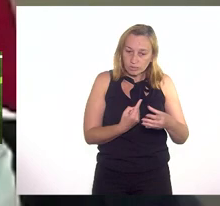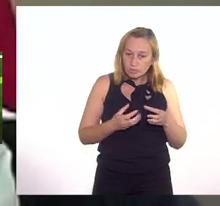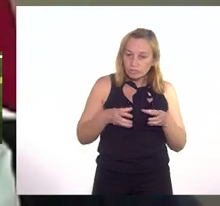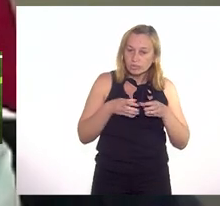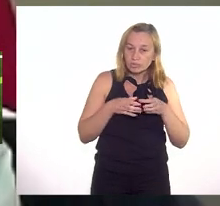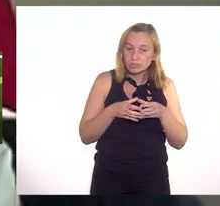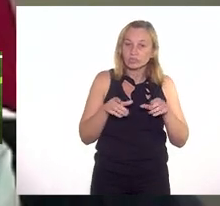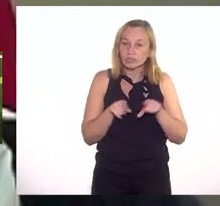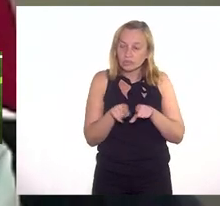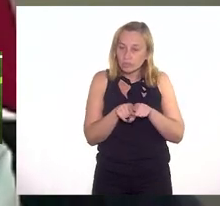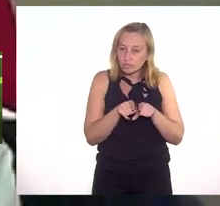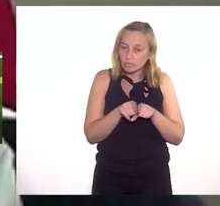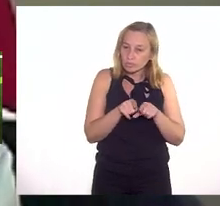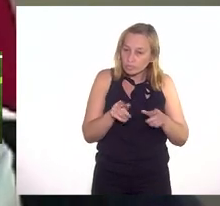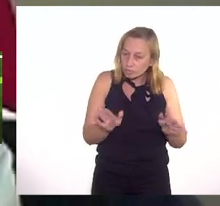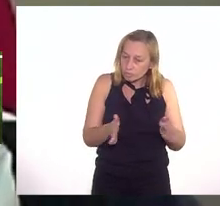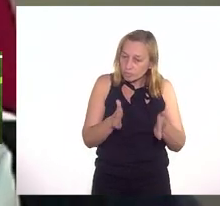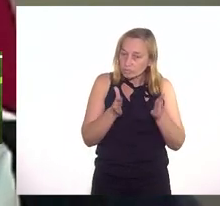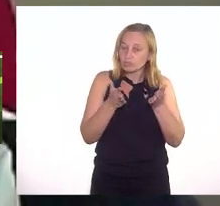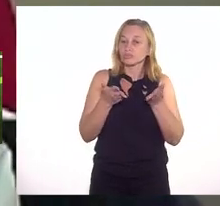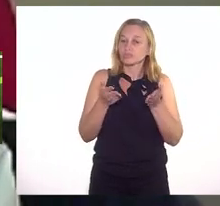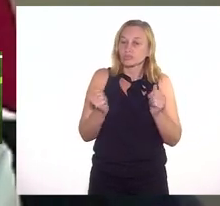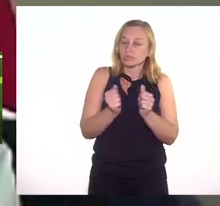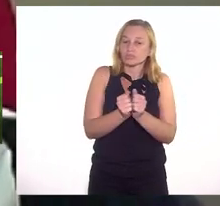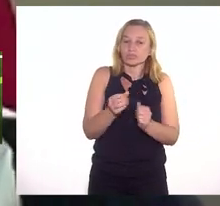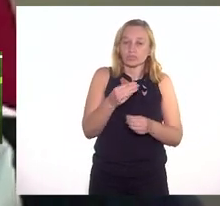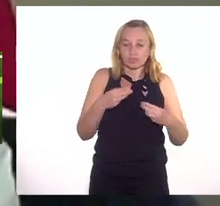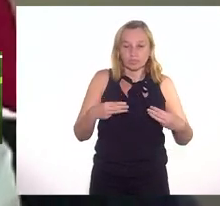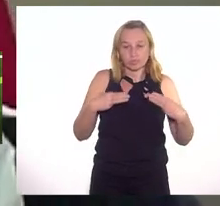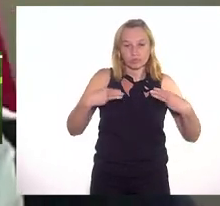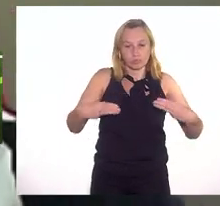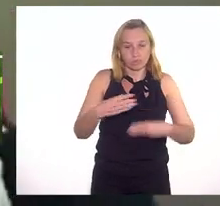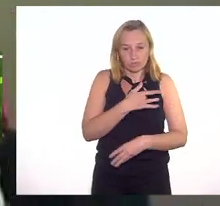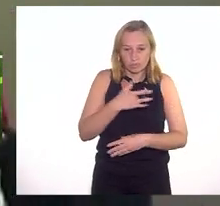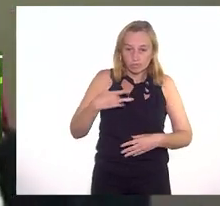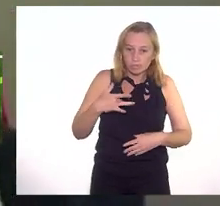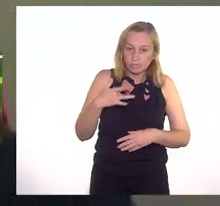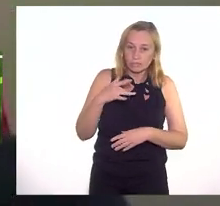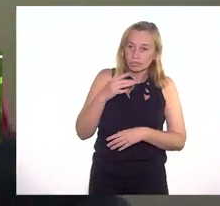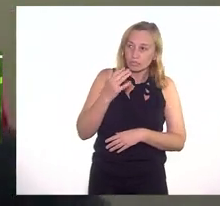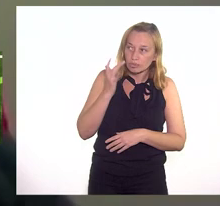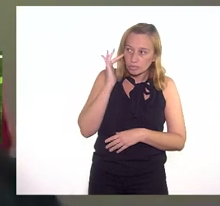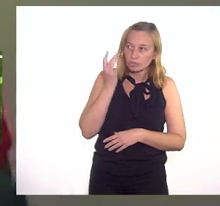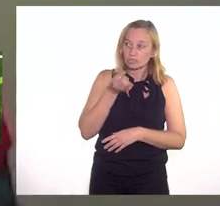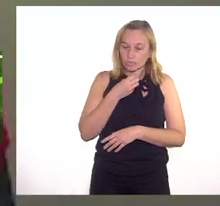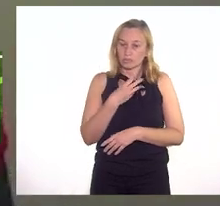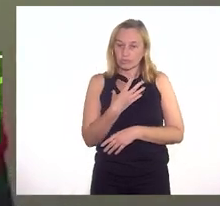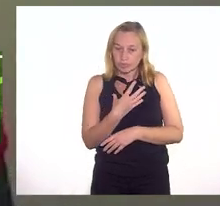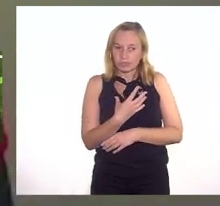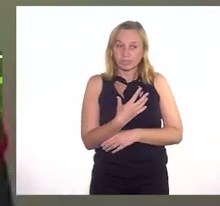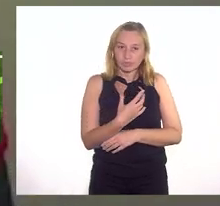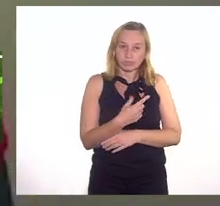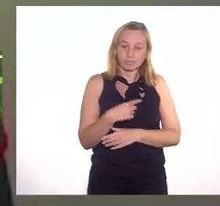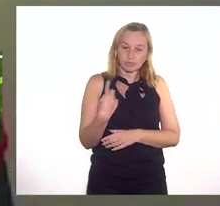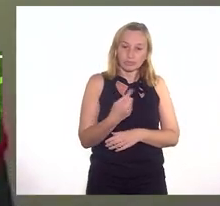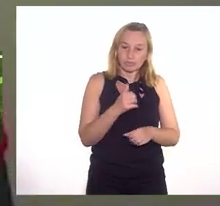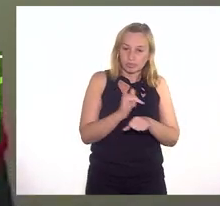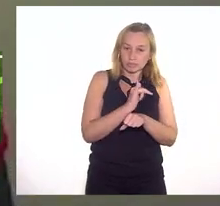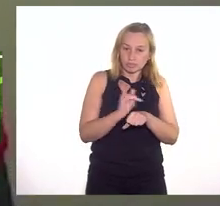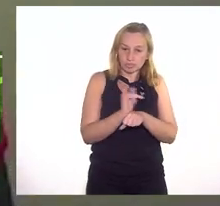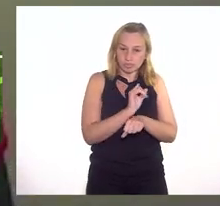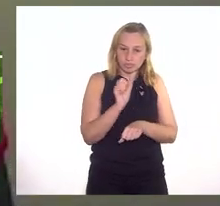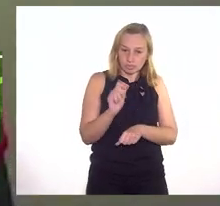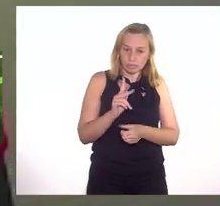podemos fazer essa manifestação junto ao Ministério da Saúde. Acho que é factível a gente fazer essa